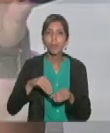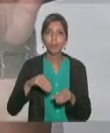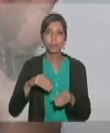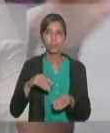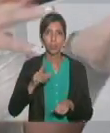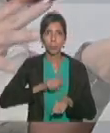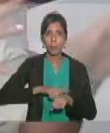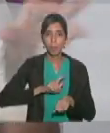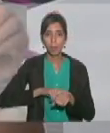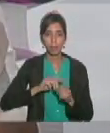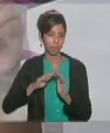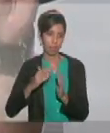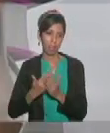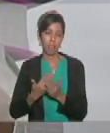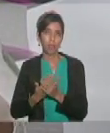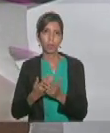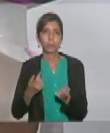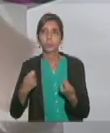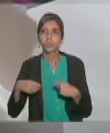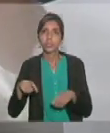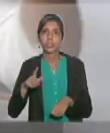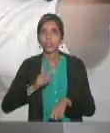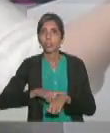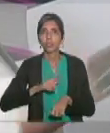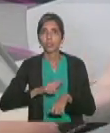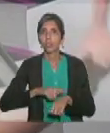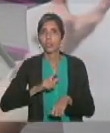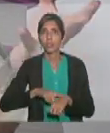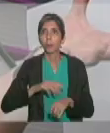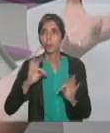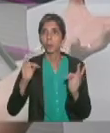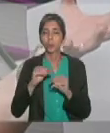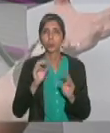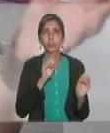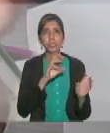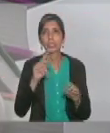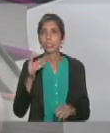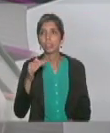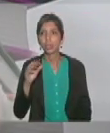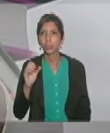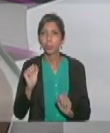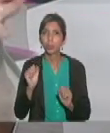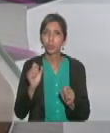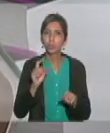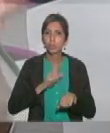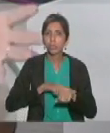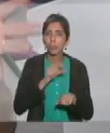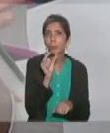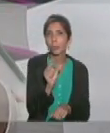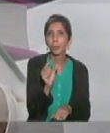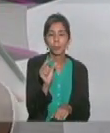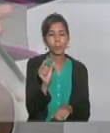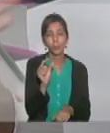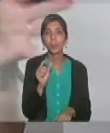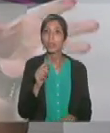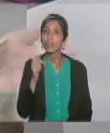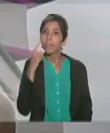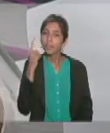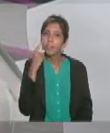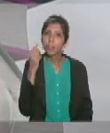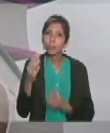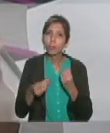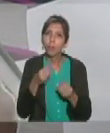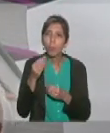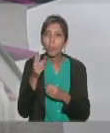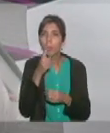inserindo, nem que seja um momento da aula. Você não precisa trabalhar o tempo de aula inteiro, o ensino híbrido. Você pode trabalhar uma parte, um momento da aula, essa questão, e